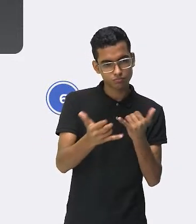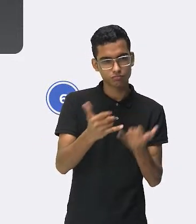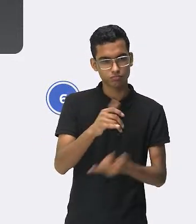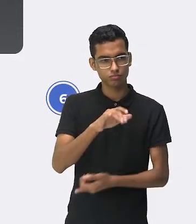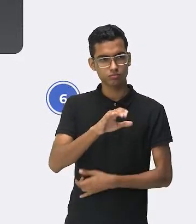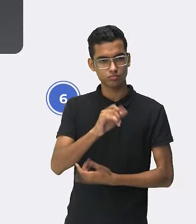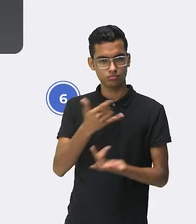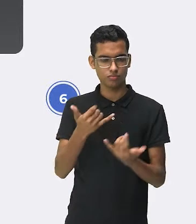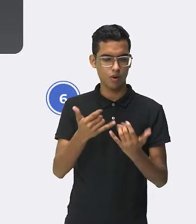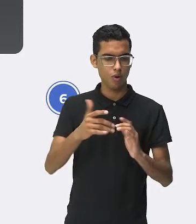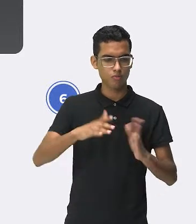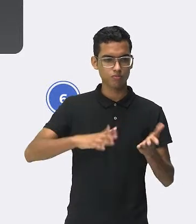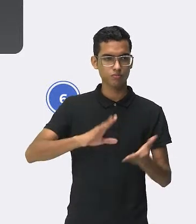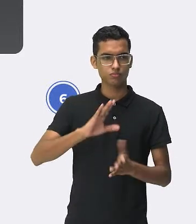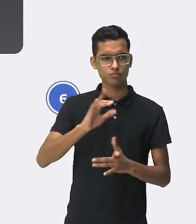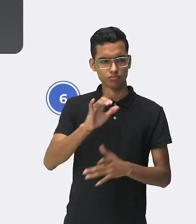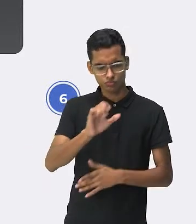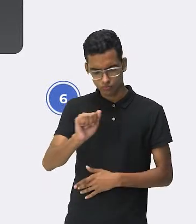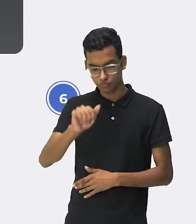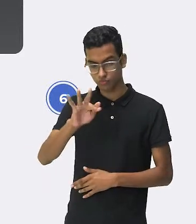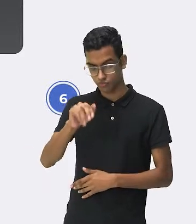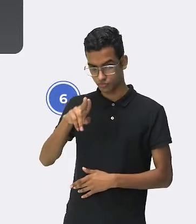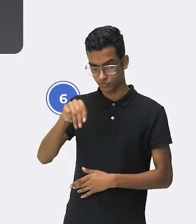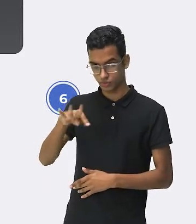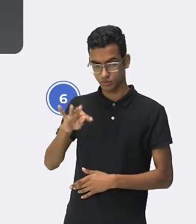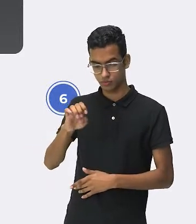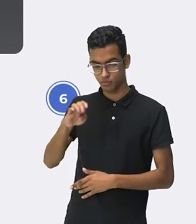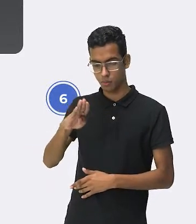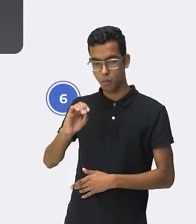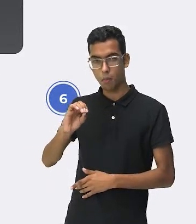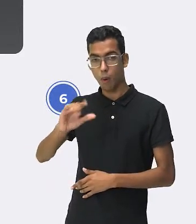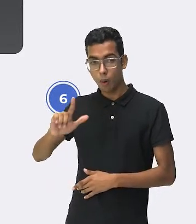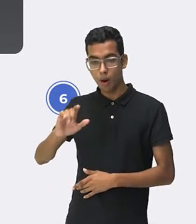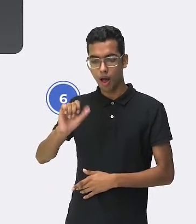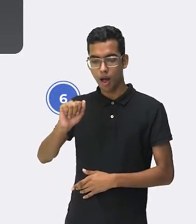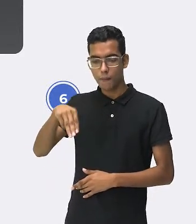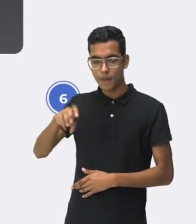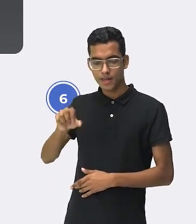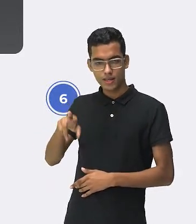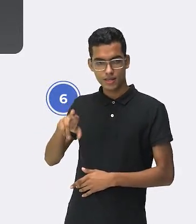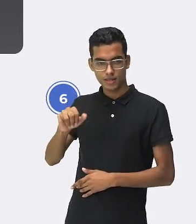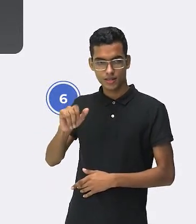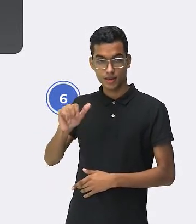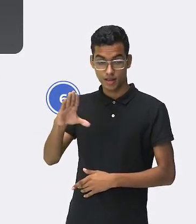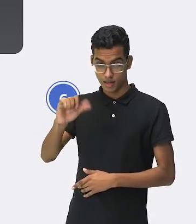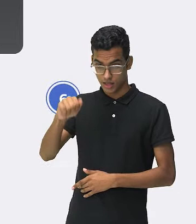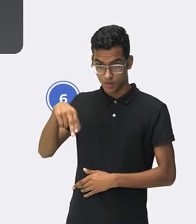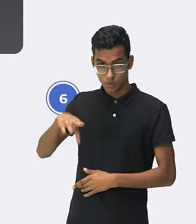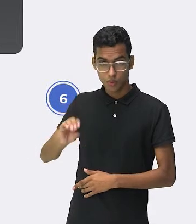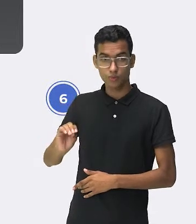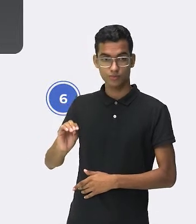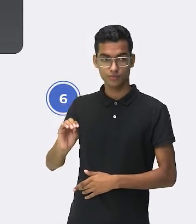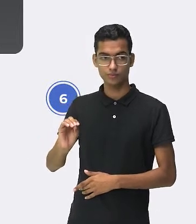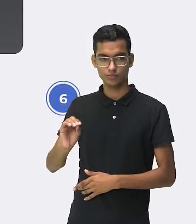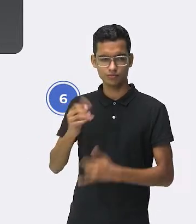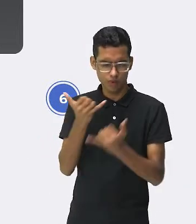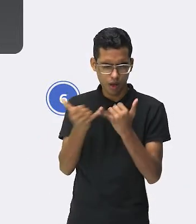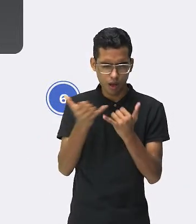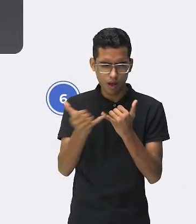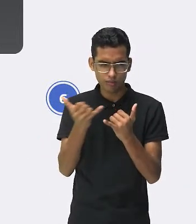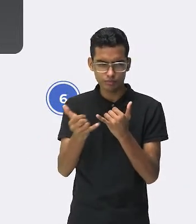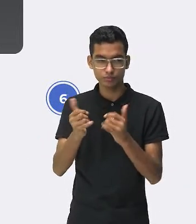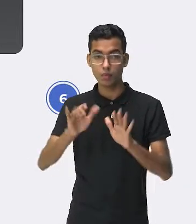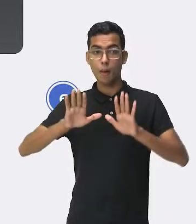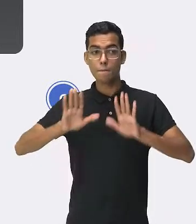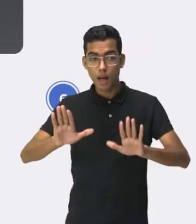Mas aqui a gente não vai falar sobre essas diferenças, não. Eu quero falar para vocês justamente sobre como o esporte rugby